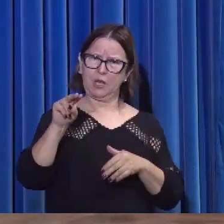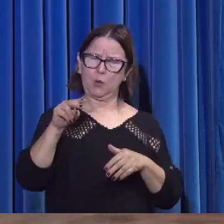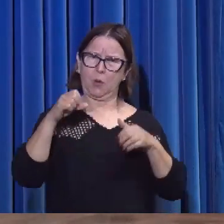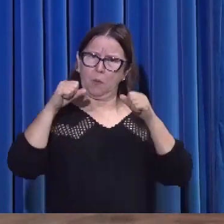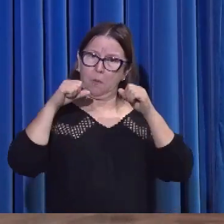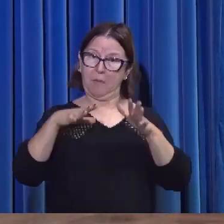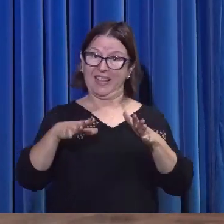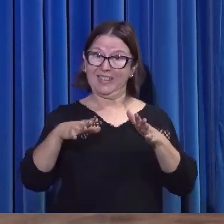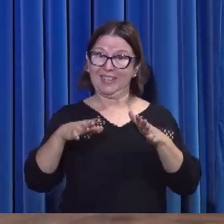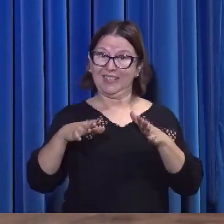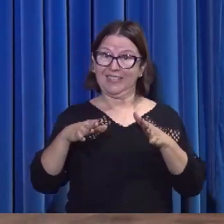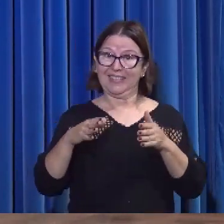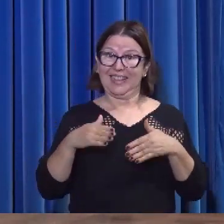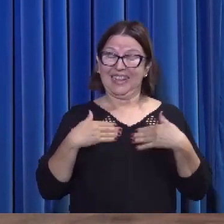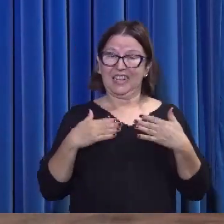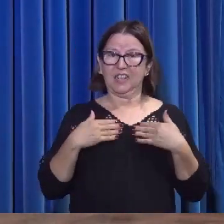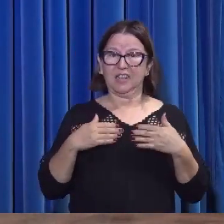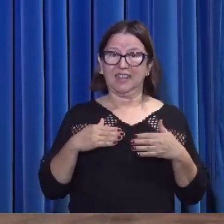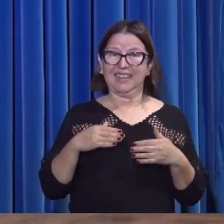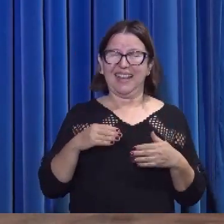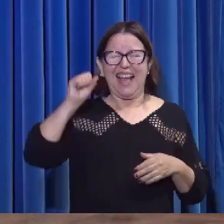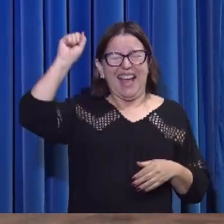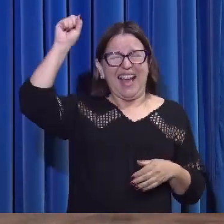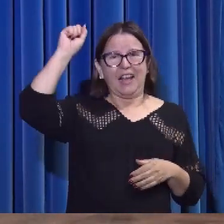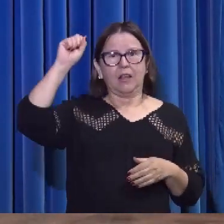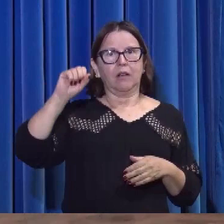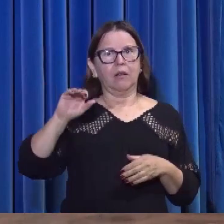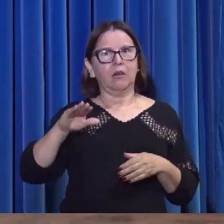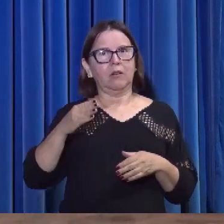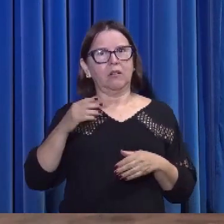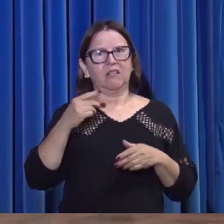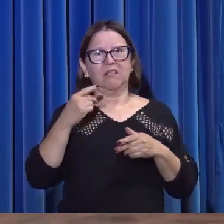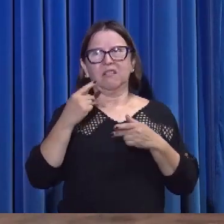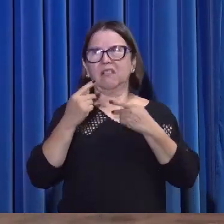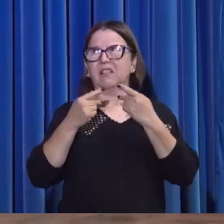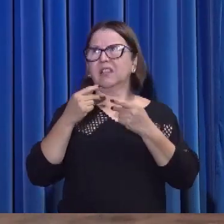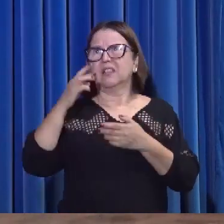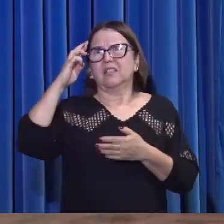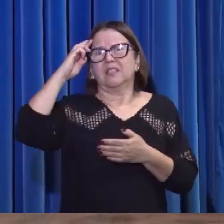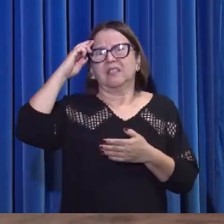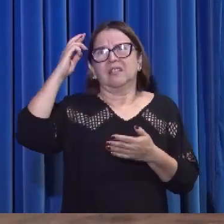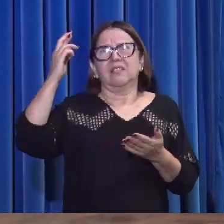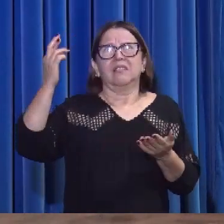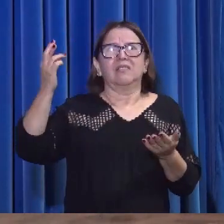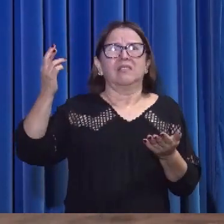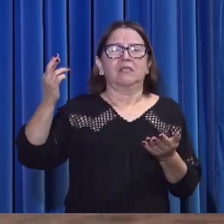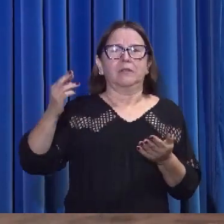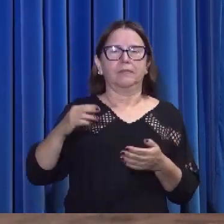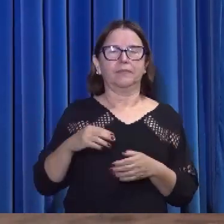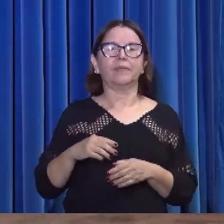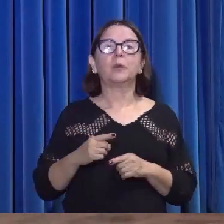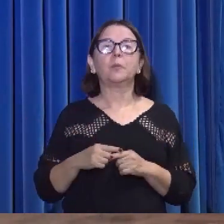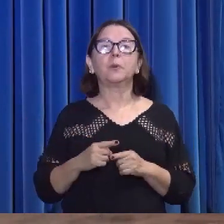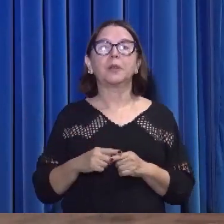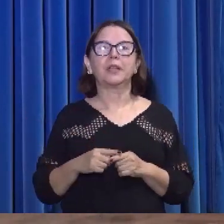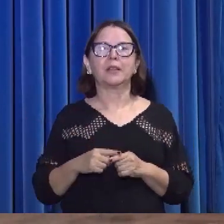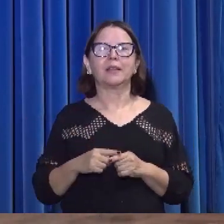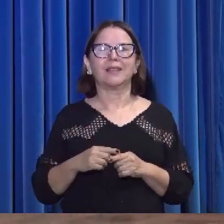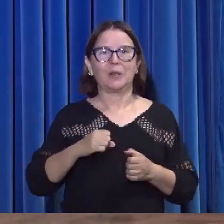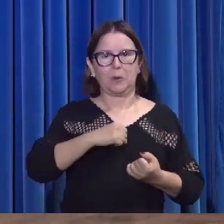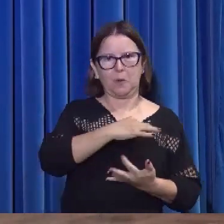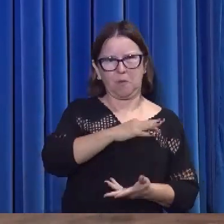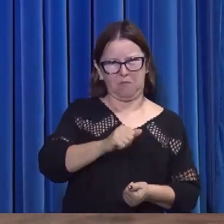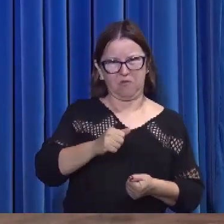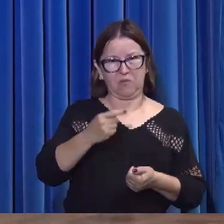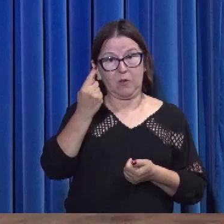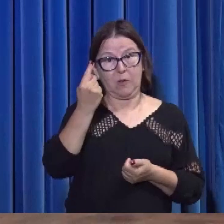dar um uhul? Ou você dizer: Senhor, Porque esse mundo ele está piorando ou